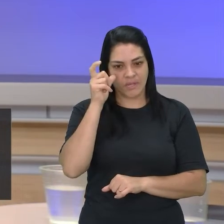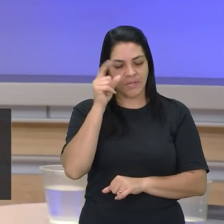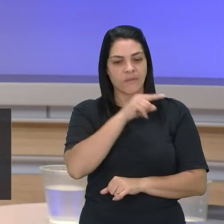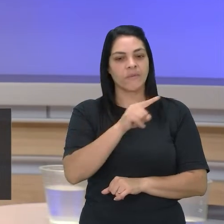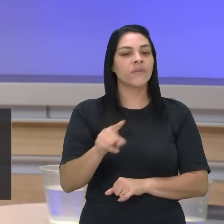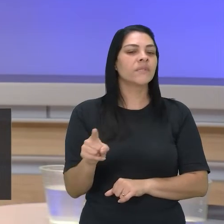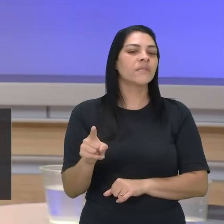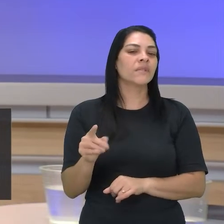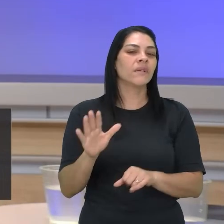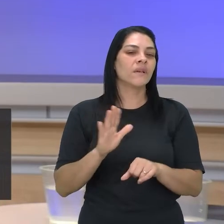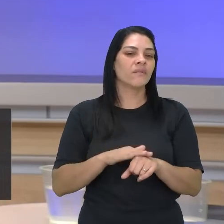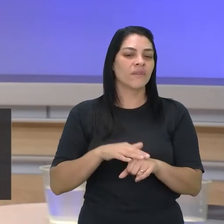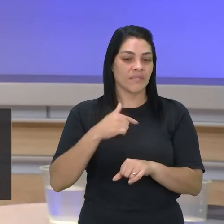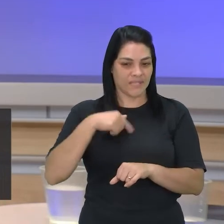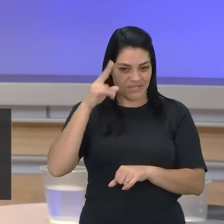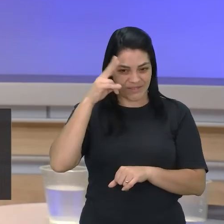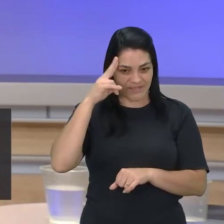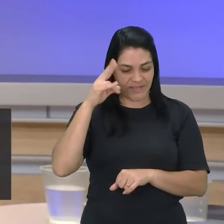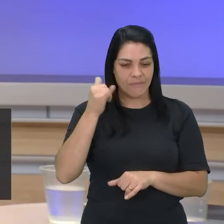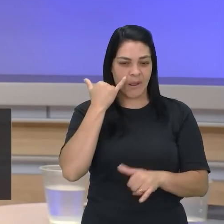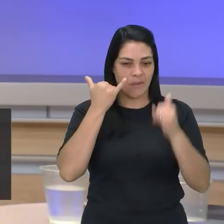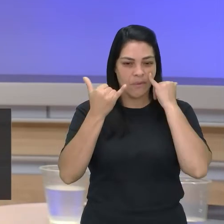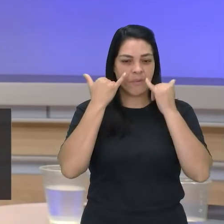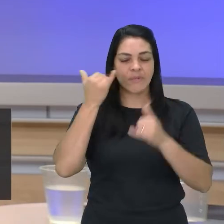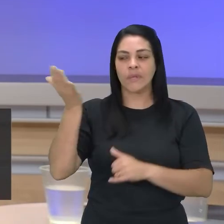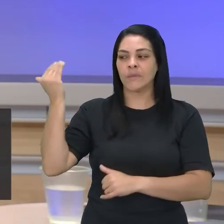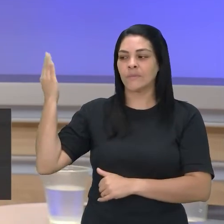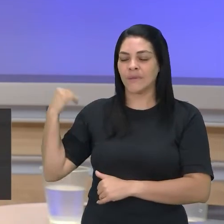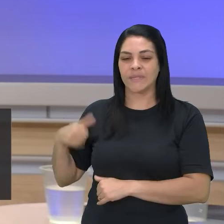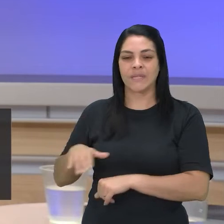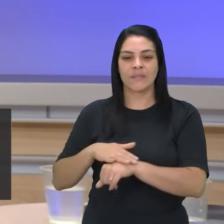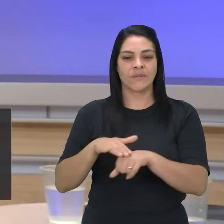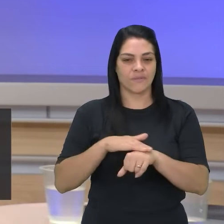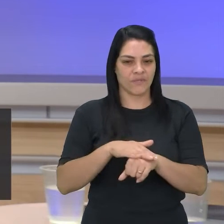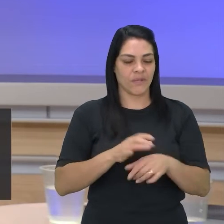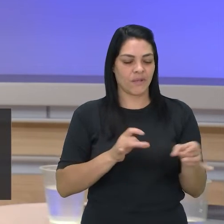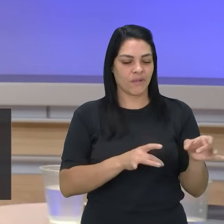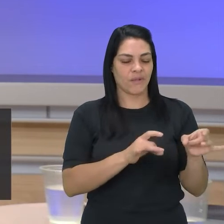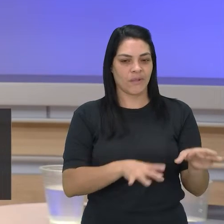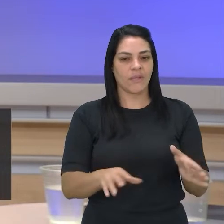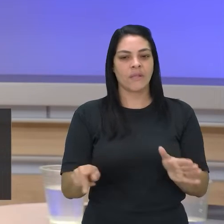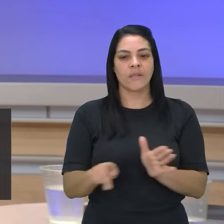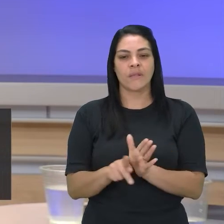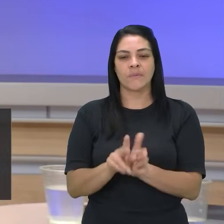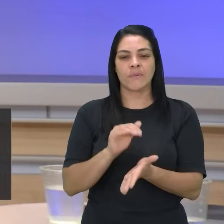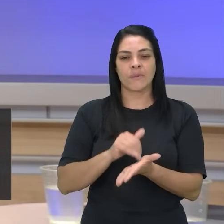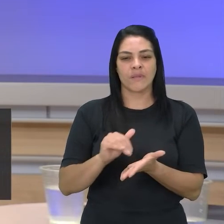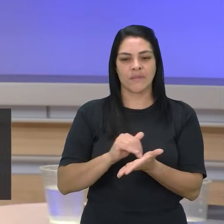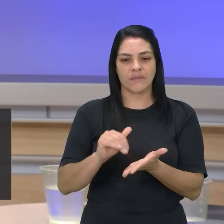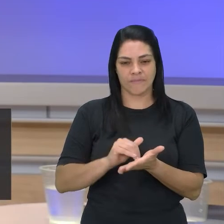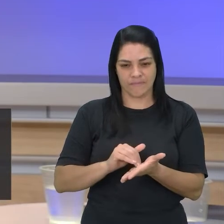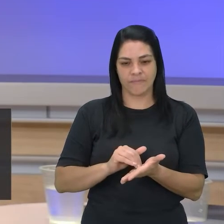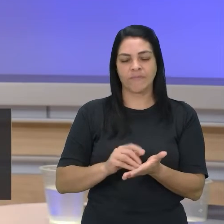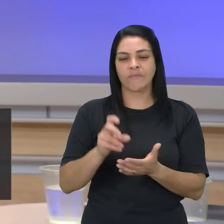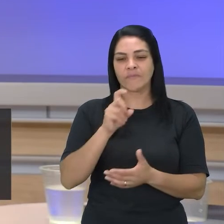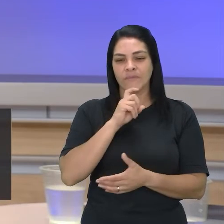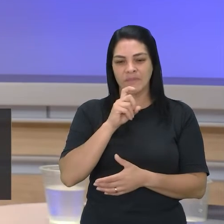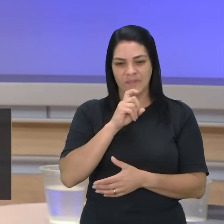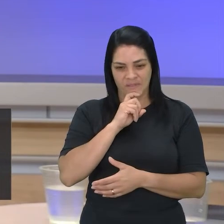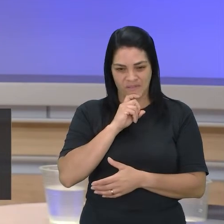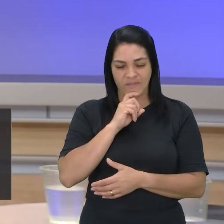informação que a gente, uma vez conversando, né, com parceiros... Então, a gente conversou com um técnico da Secretaria do Verde e Meio Ambiente que faz